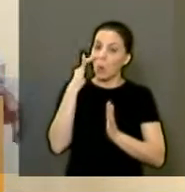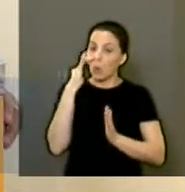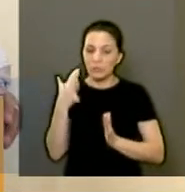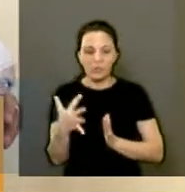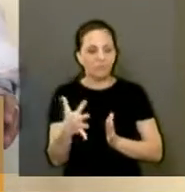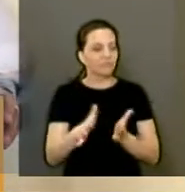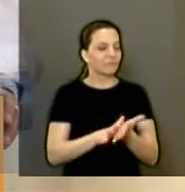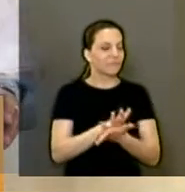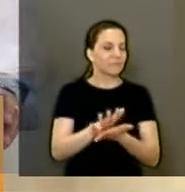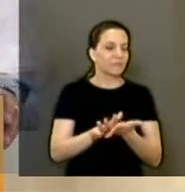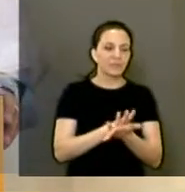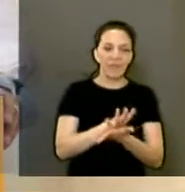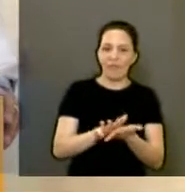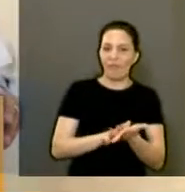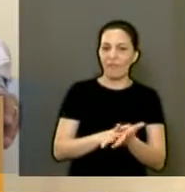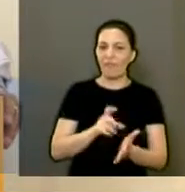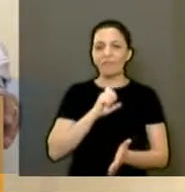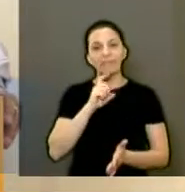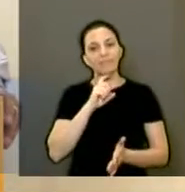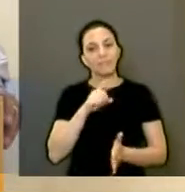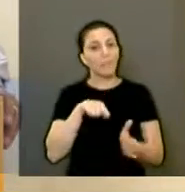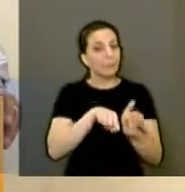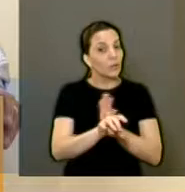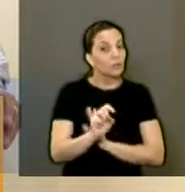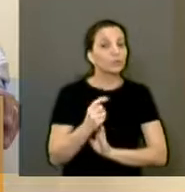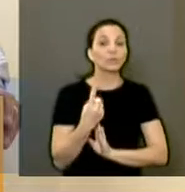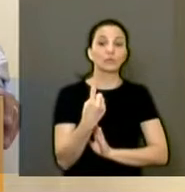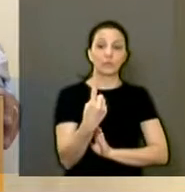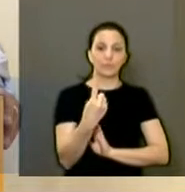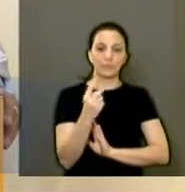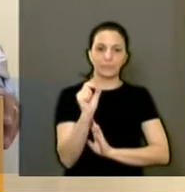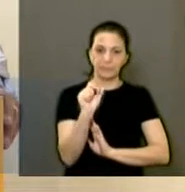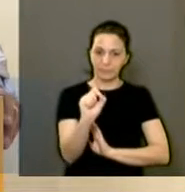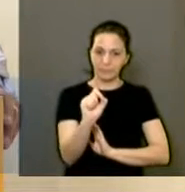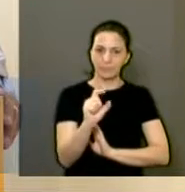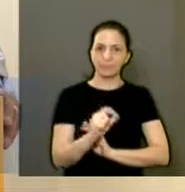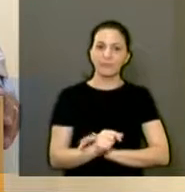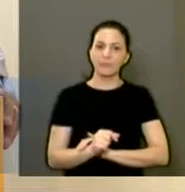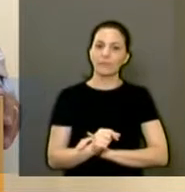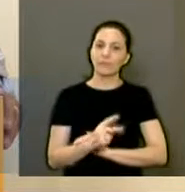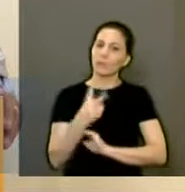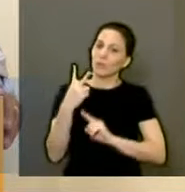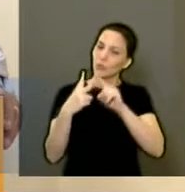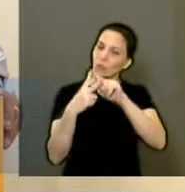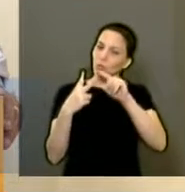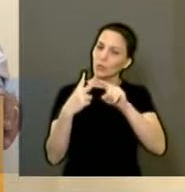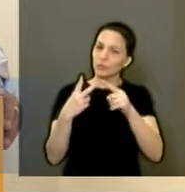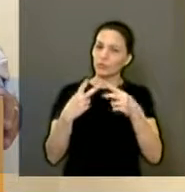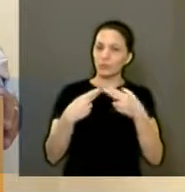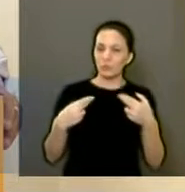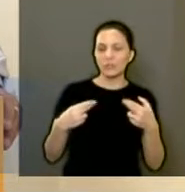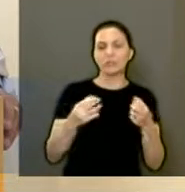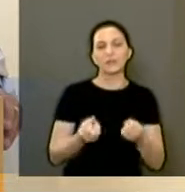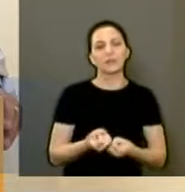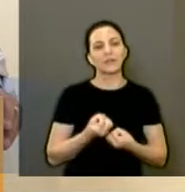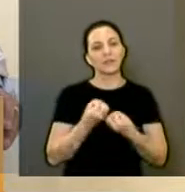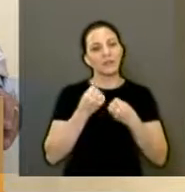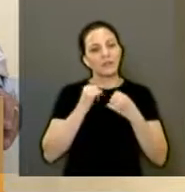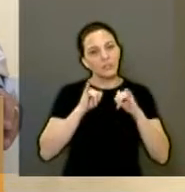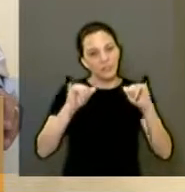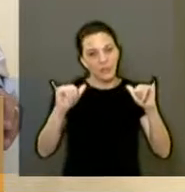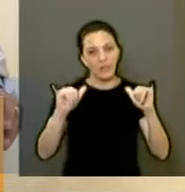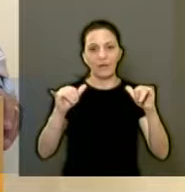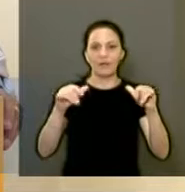pergunta eu falei duas coisas na minha campanha que eu faria o gabinete itinerante